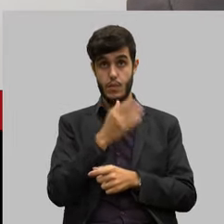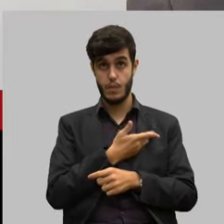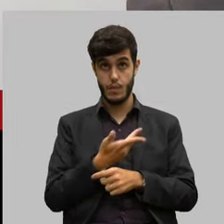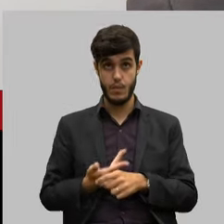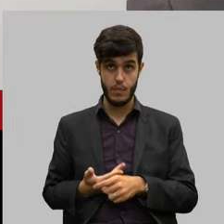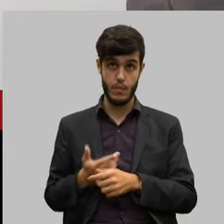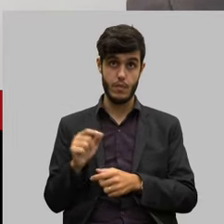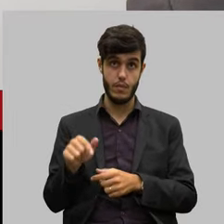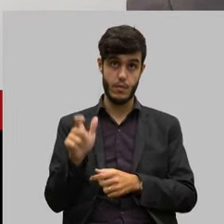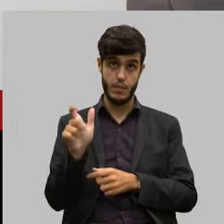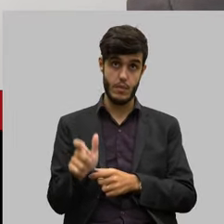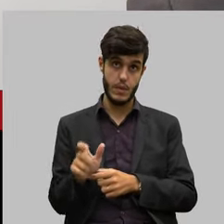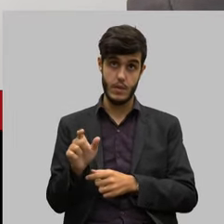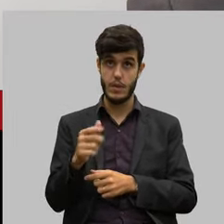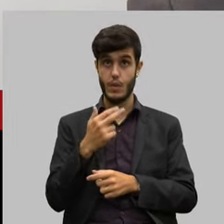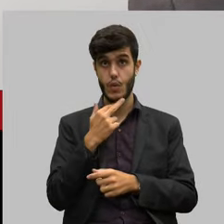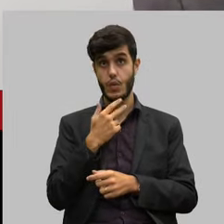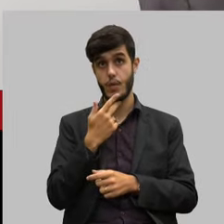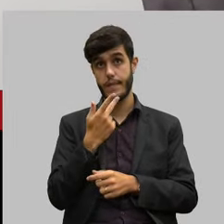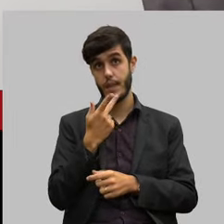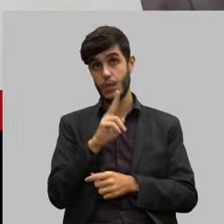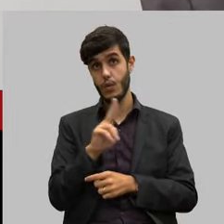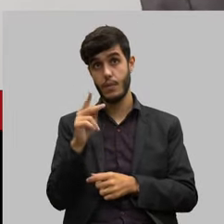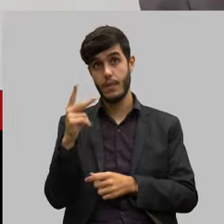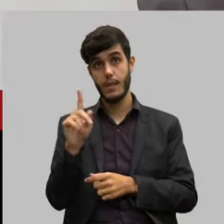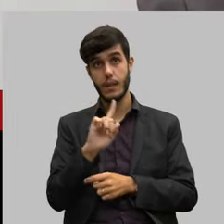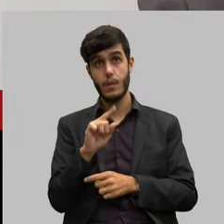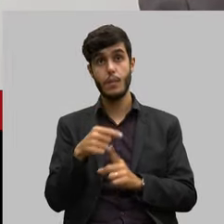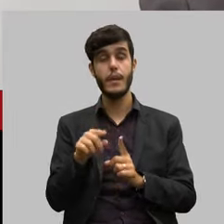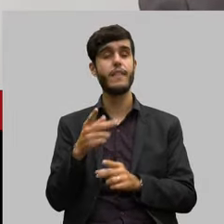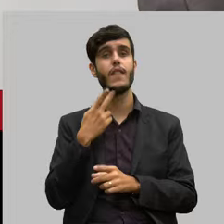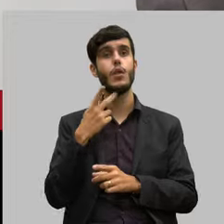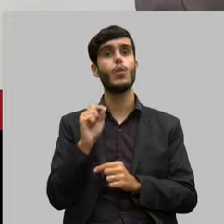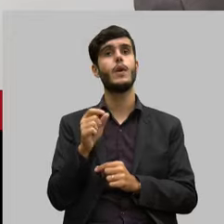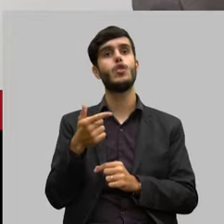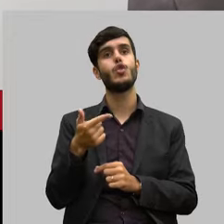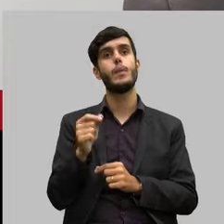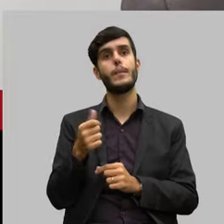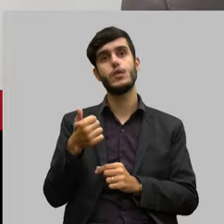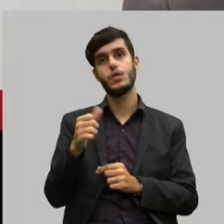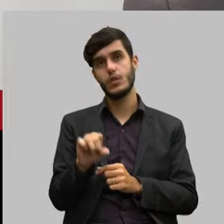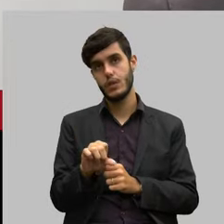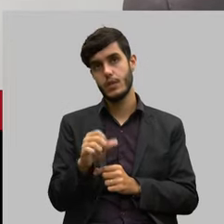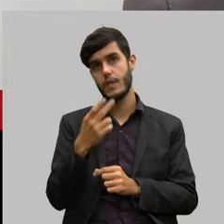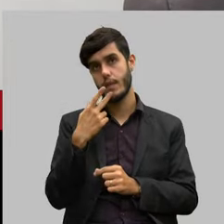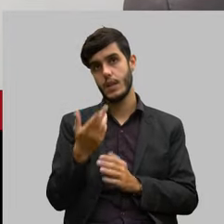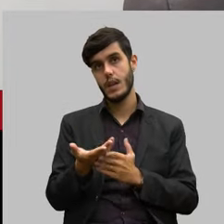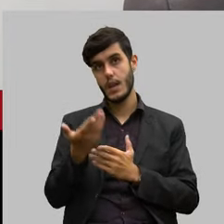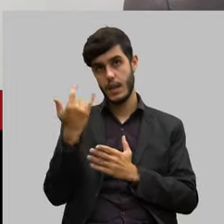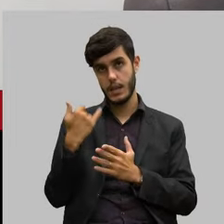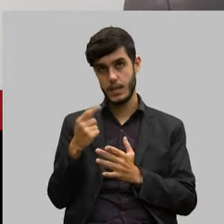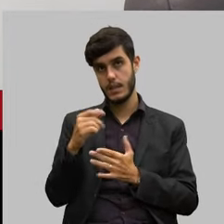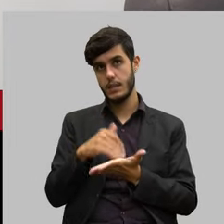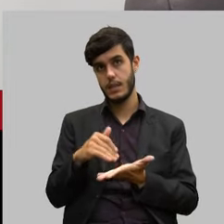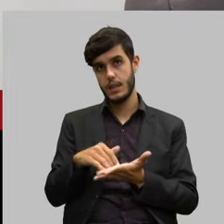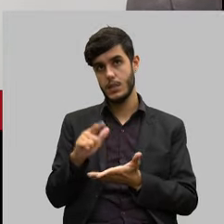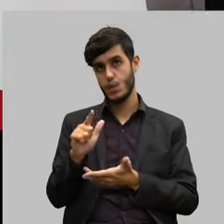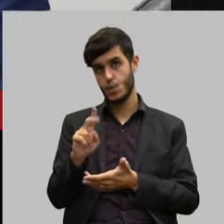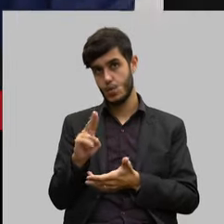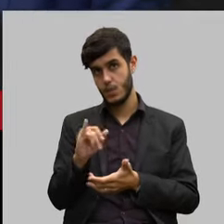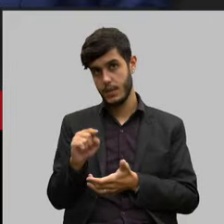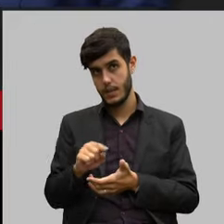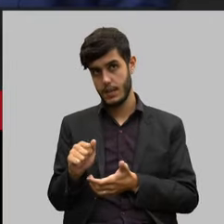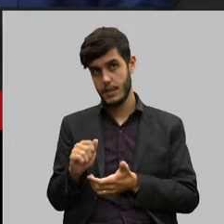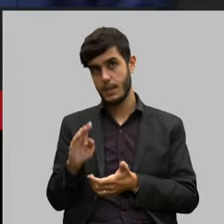claro nós pouparemos o nome dele que em 2019 a sua antecessora secretária lua